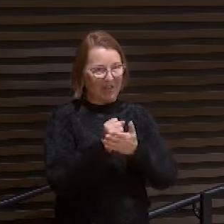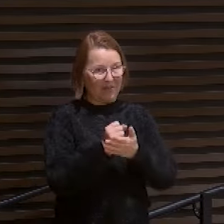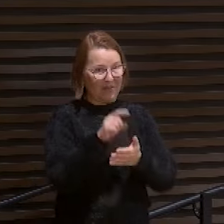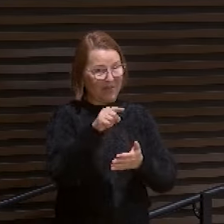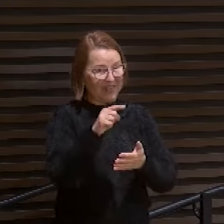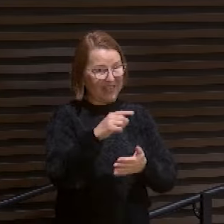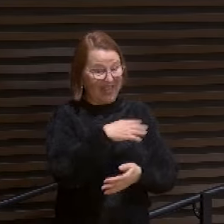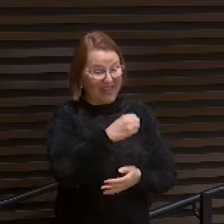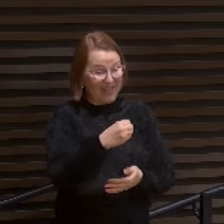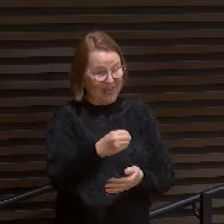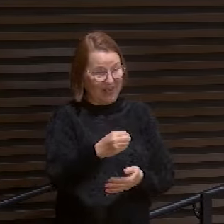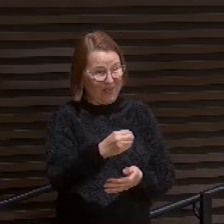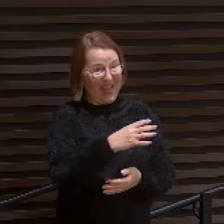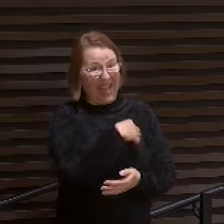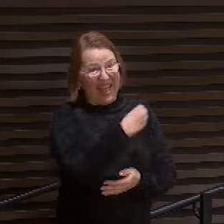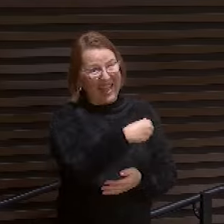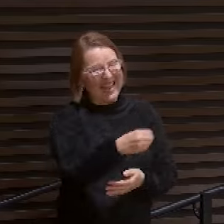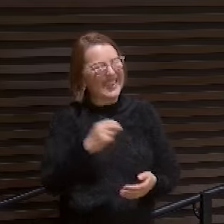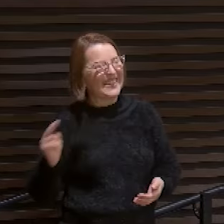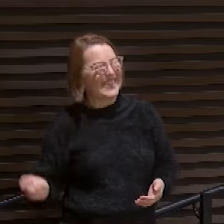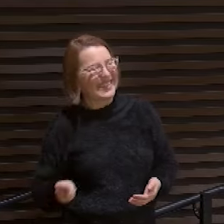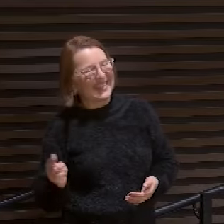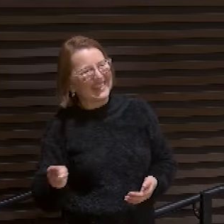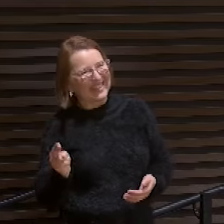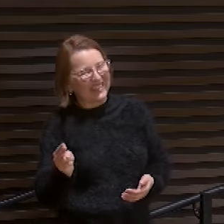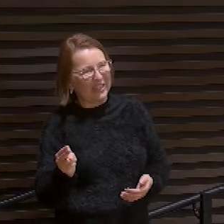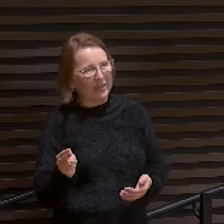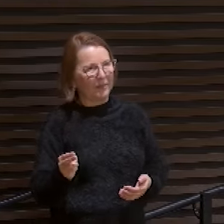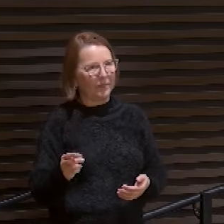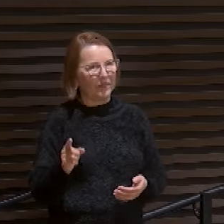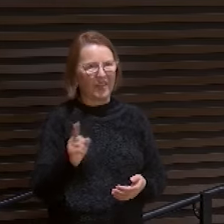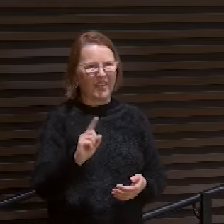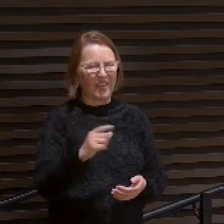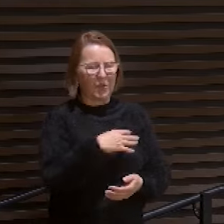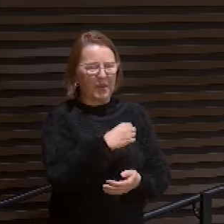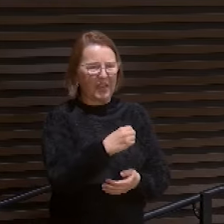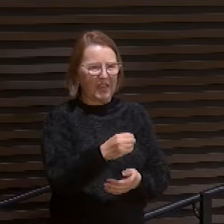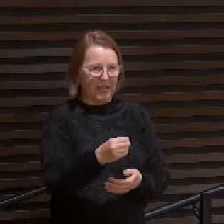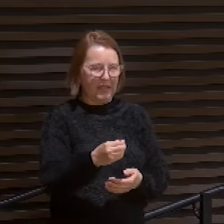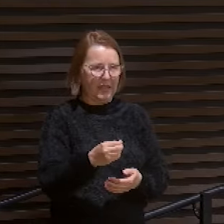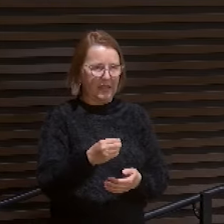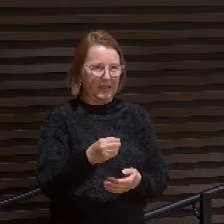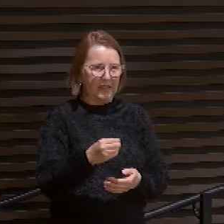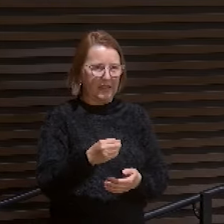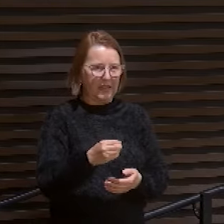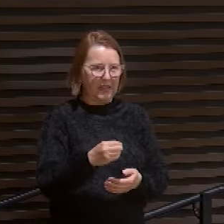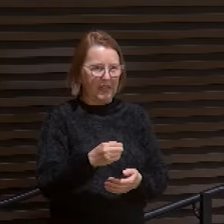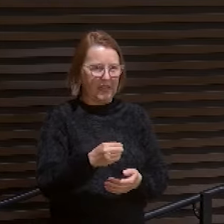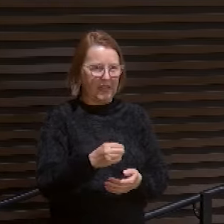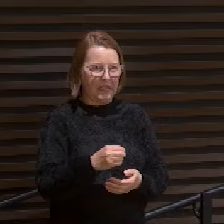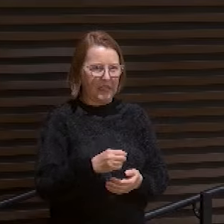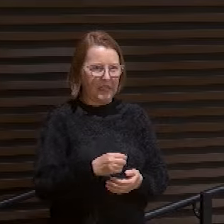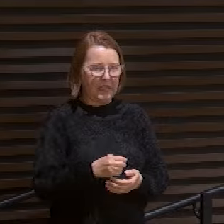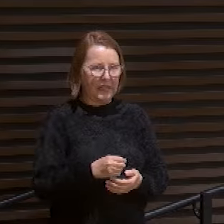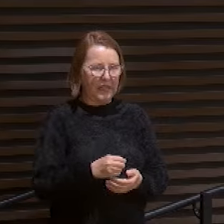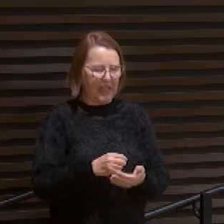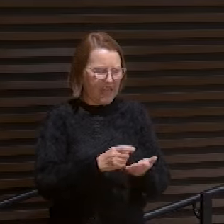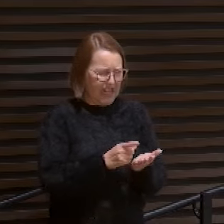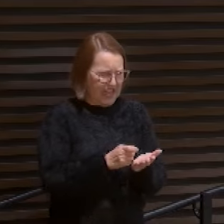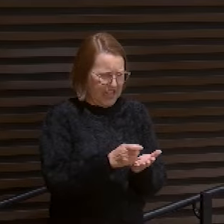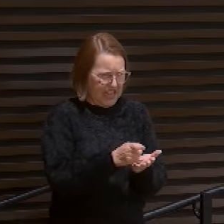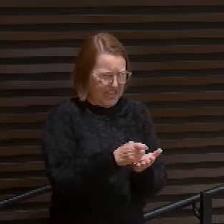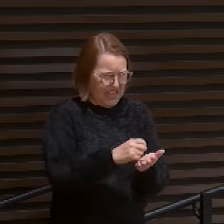uma herança eterna. Não é herança que vai ser carcomida pela ferrugem,